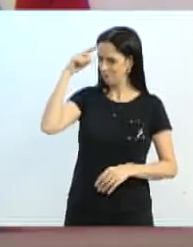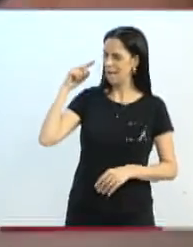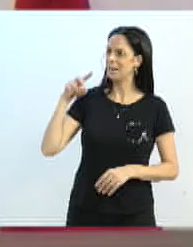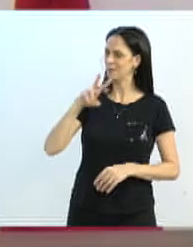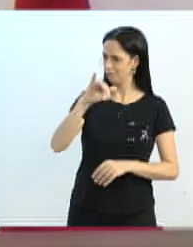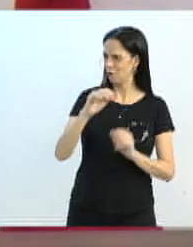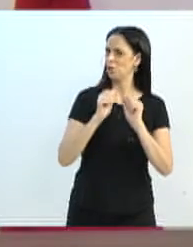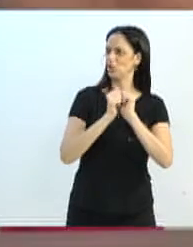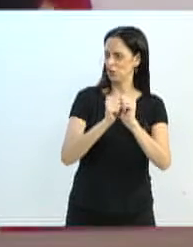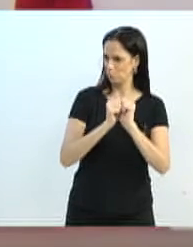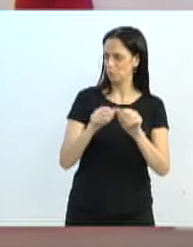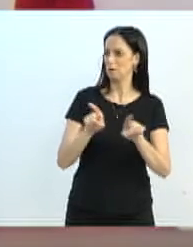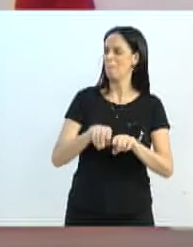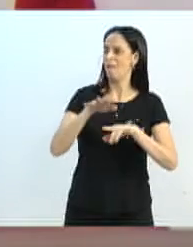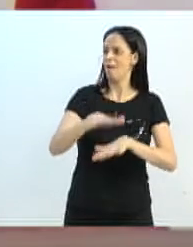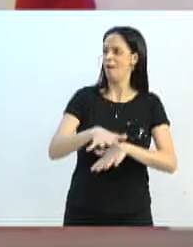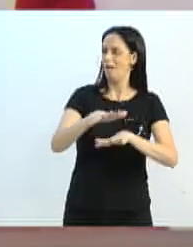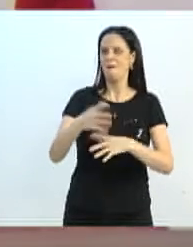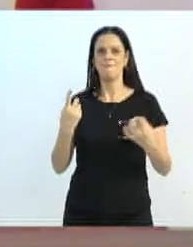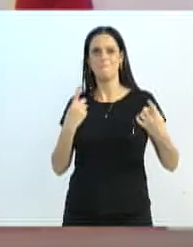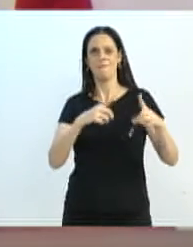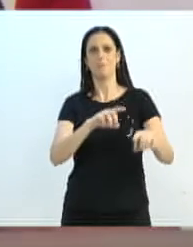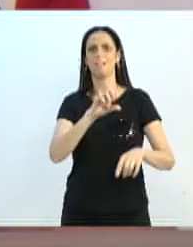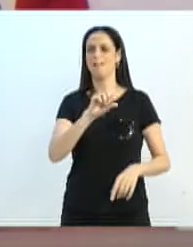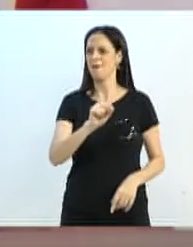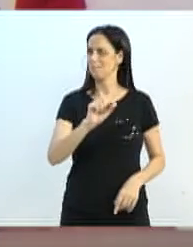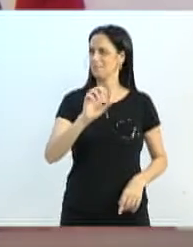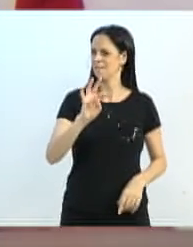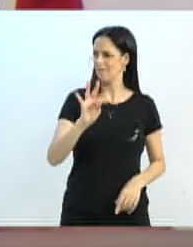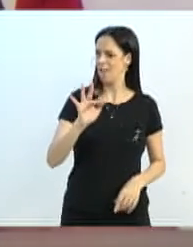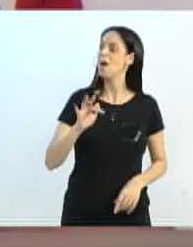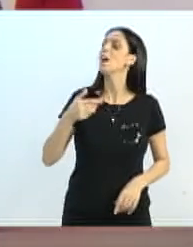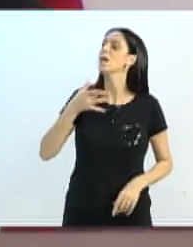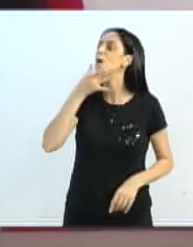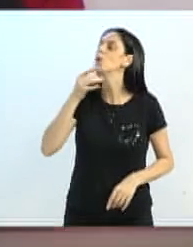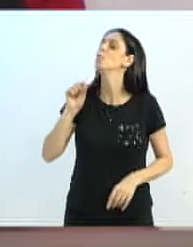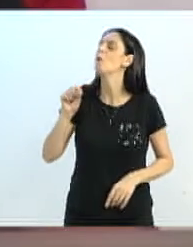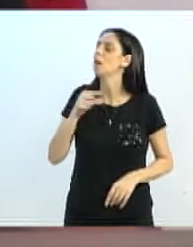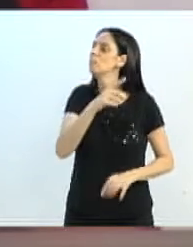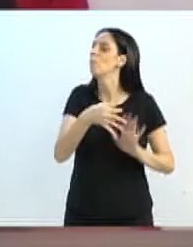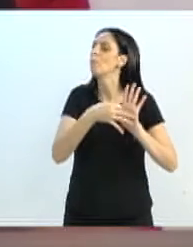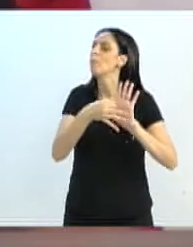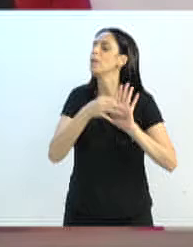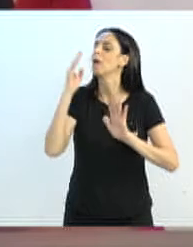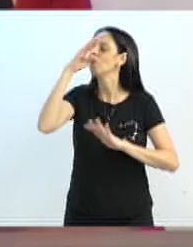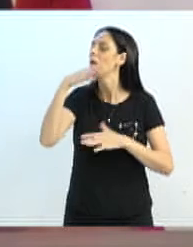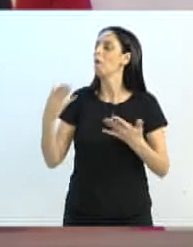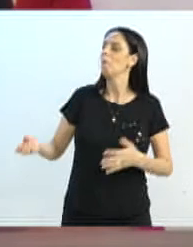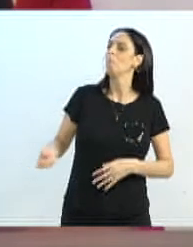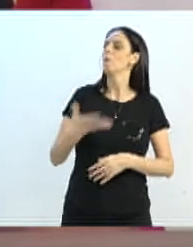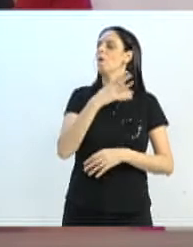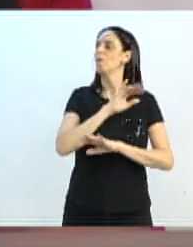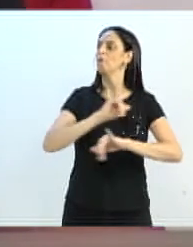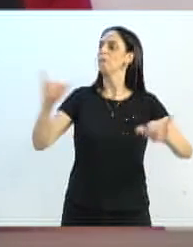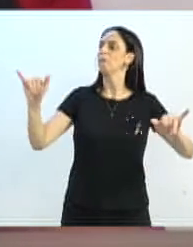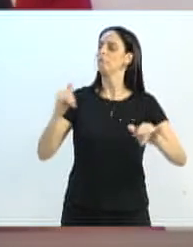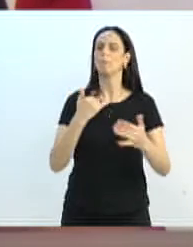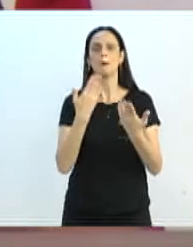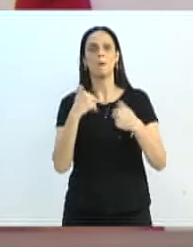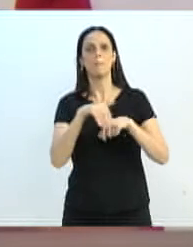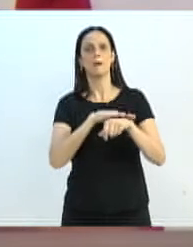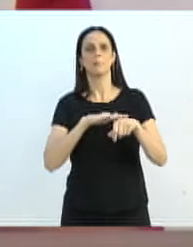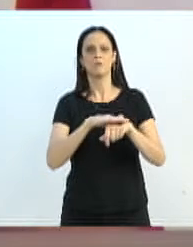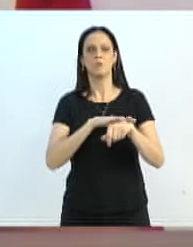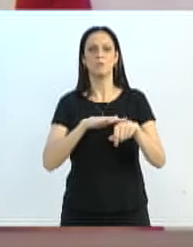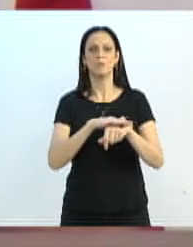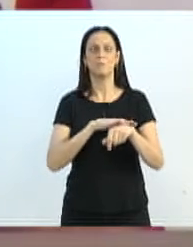prestigiar esse movimento contra o STF, me diz o que você acha agora dessa nova conversa, desse